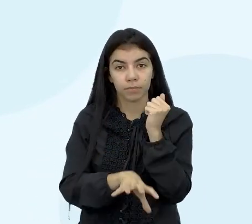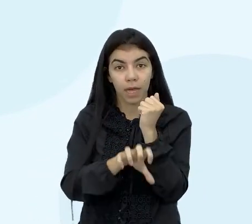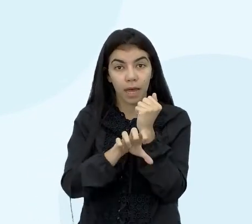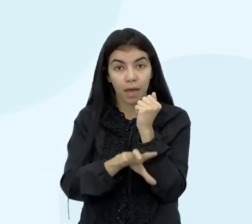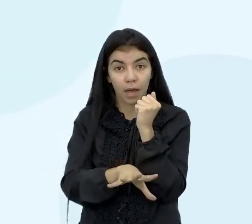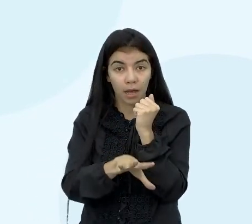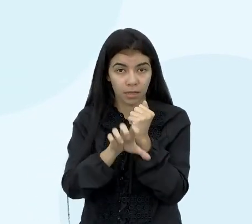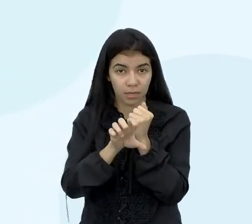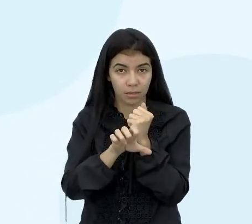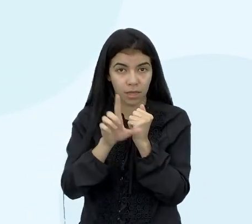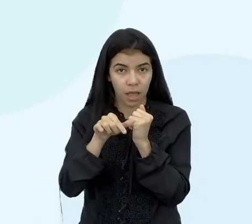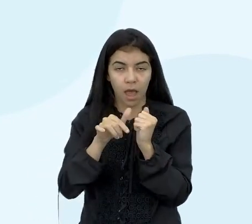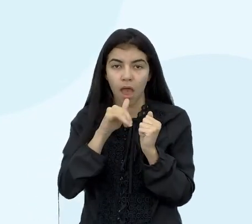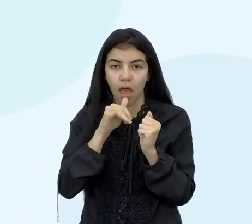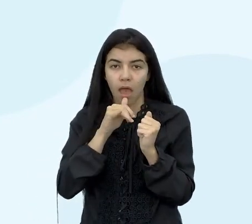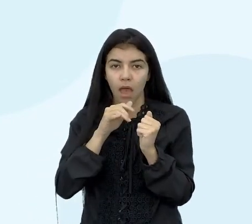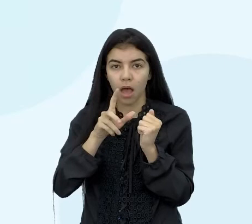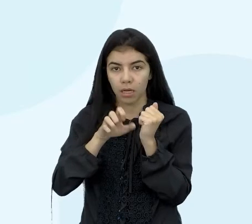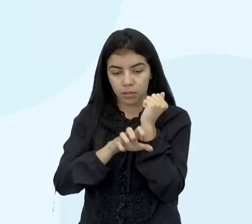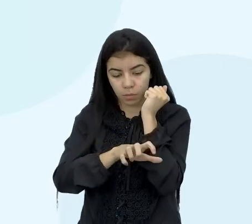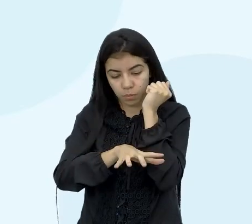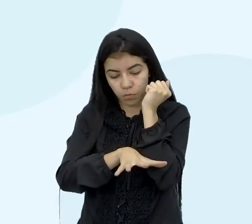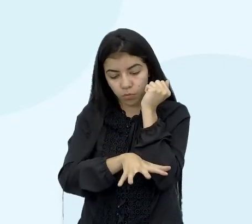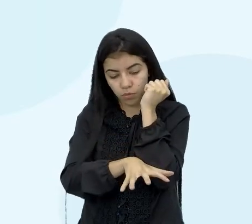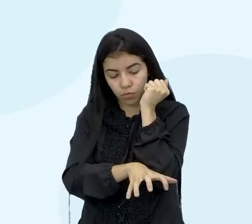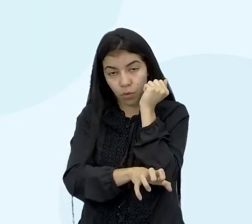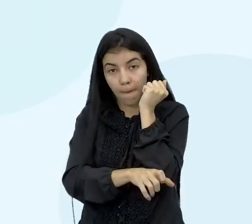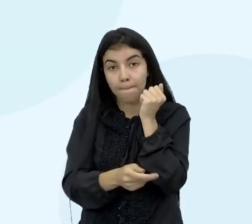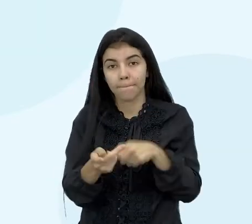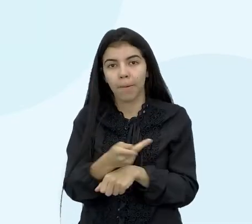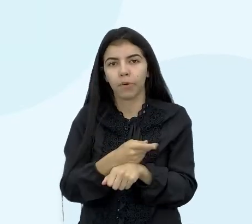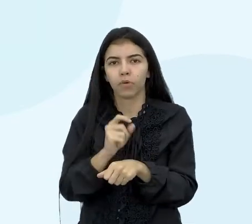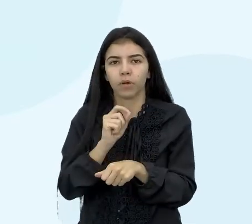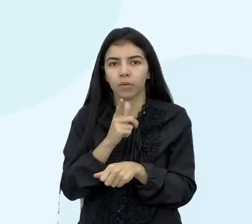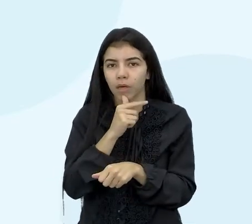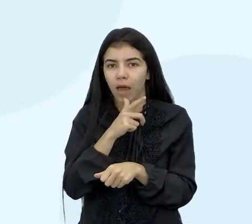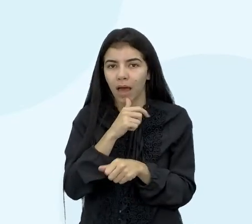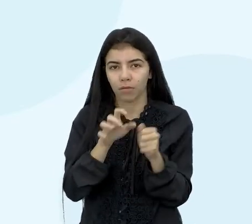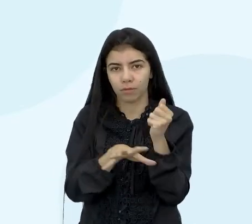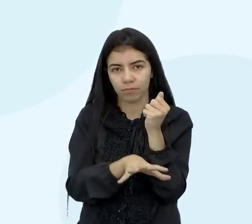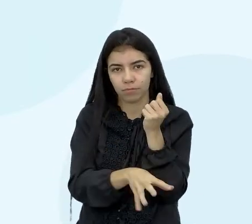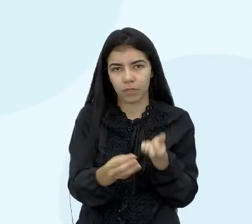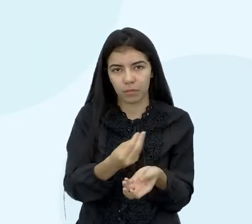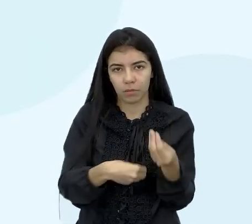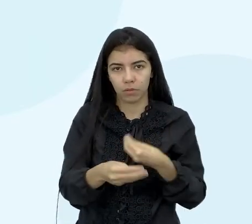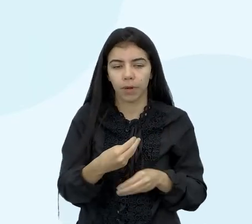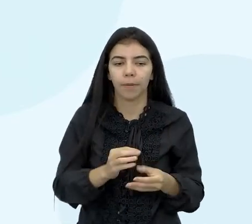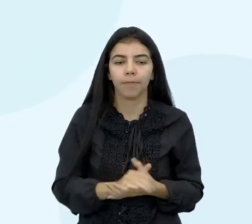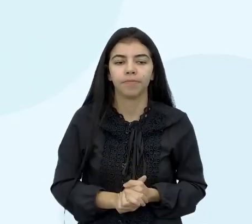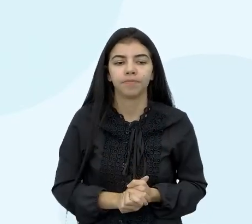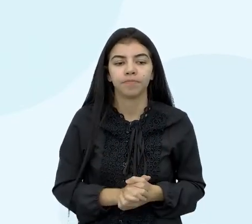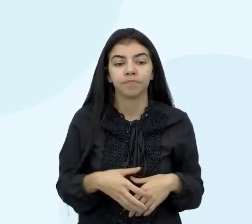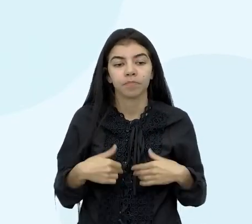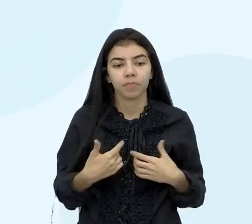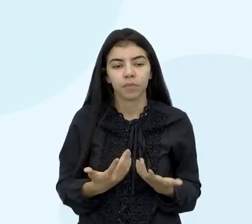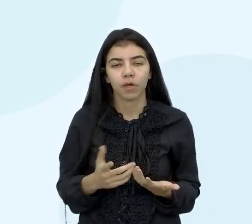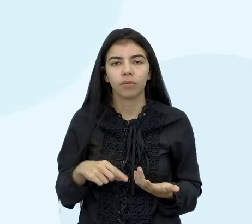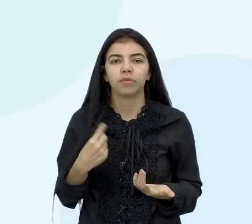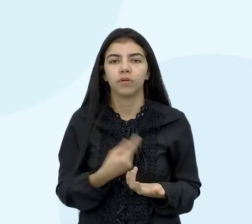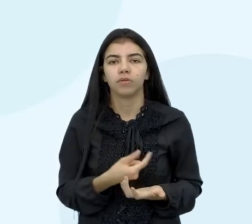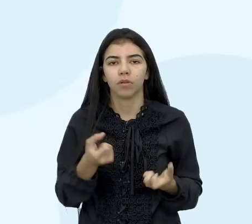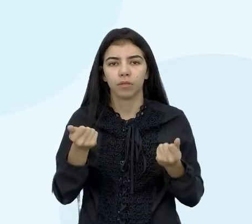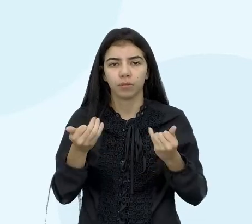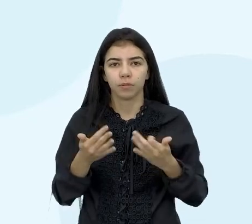se aprofundam para procurar água, principalmente, né? Bom, então, quando a gente fala